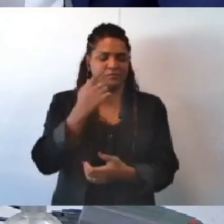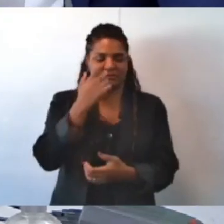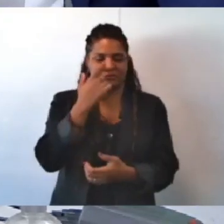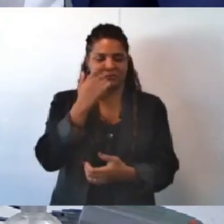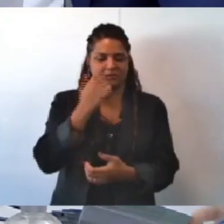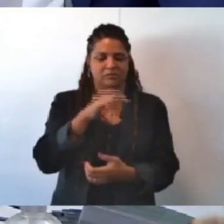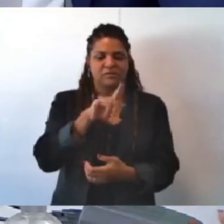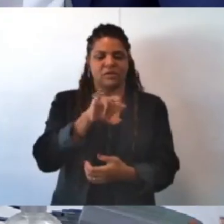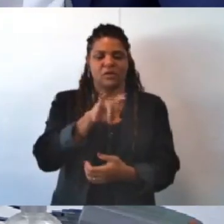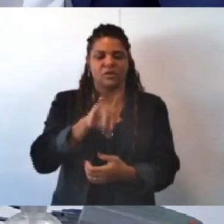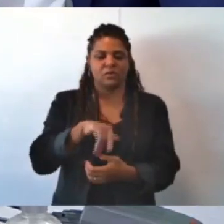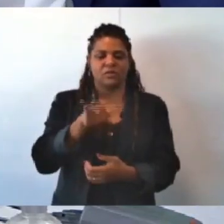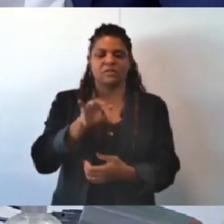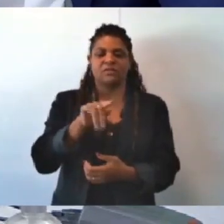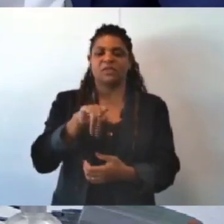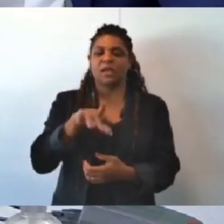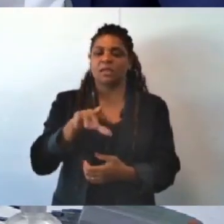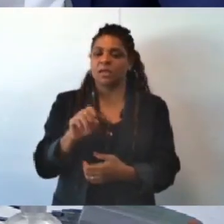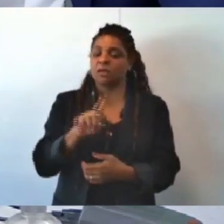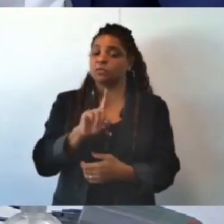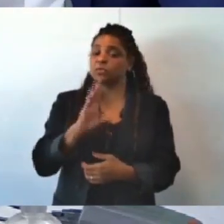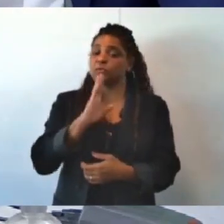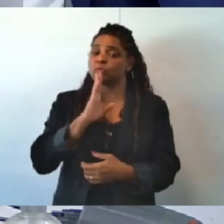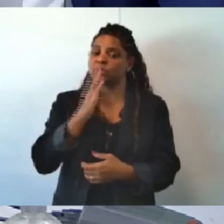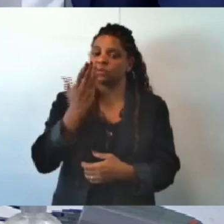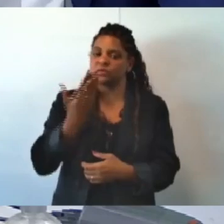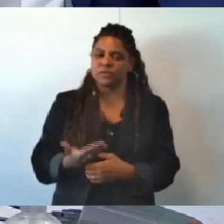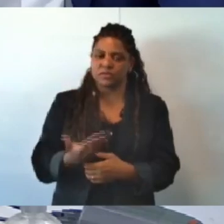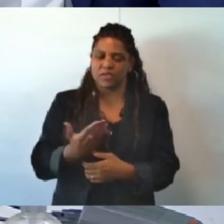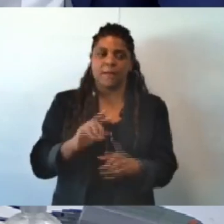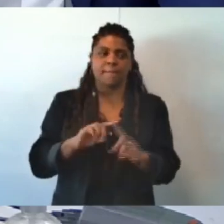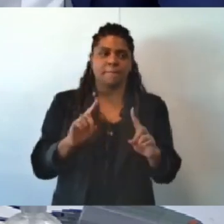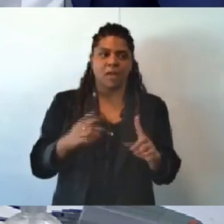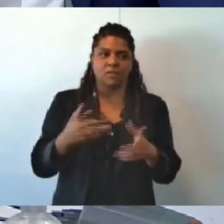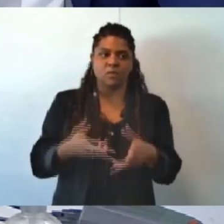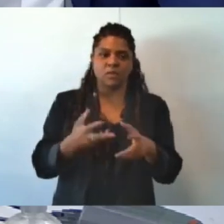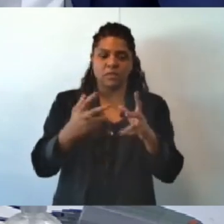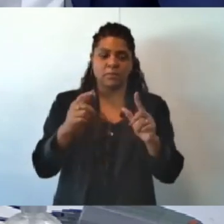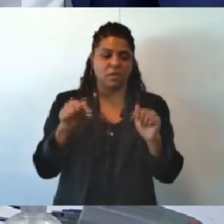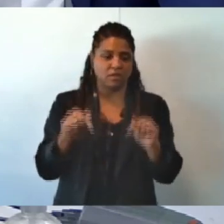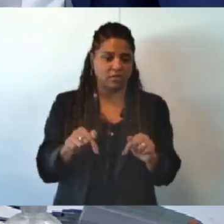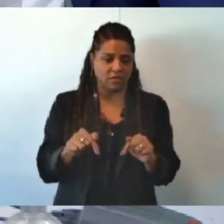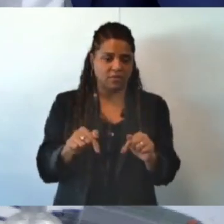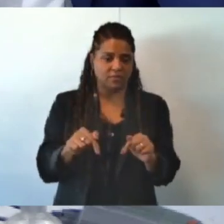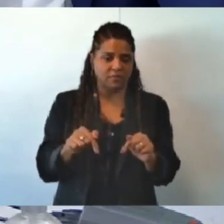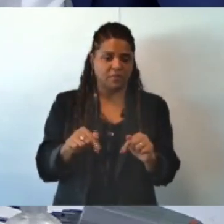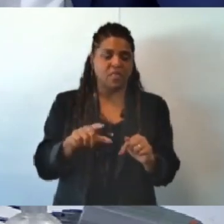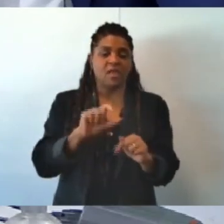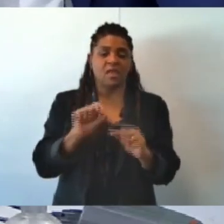nos conhecemos. A gente observa aqui que quem vem do viaduto